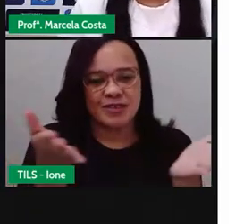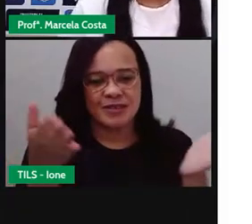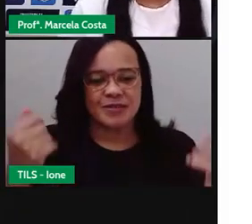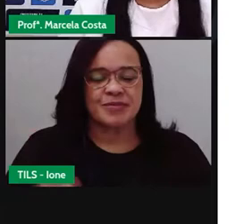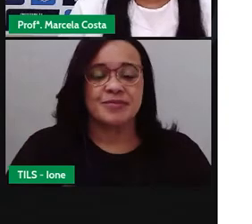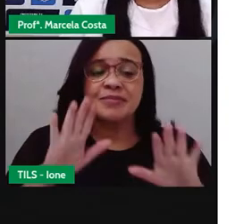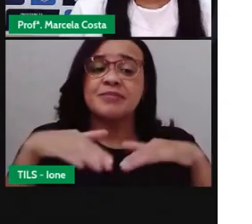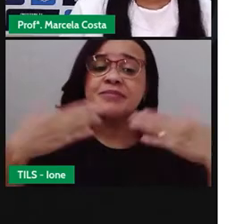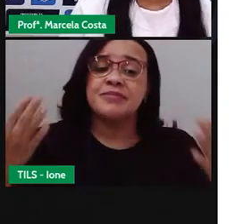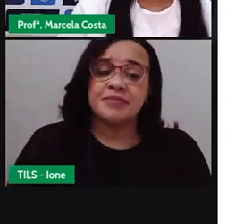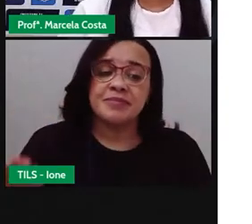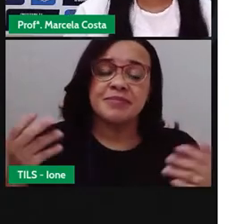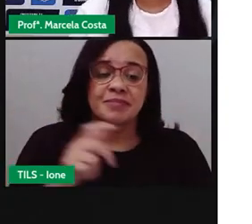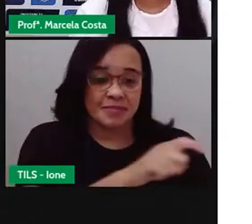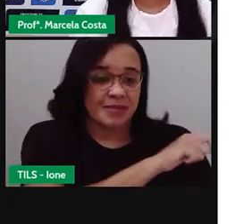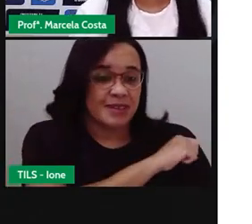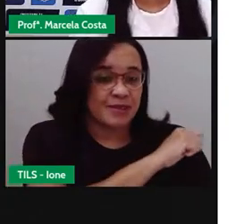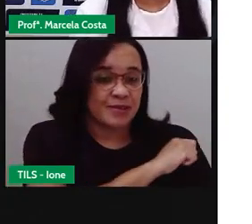Então, crianças,